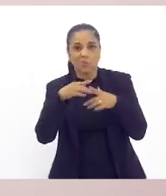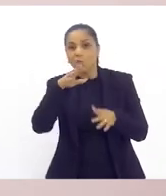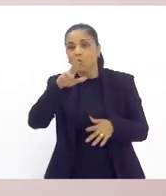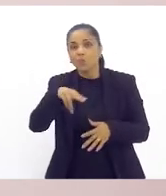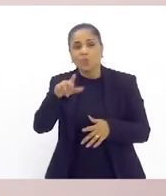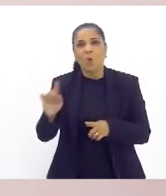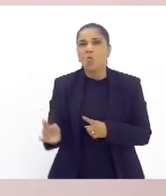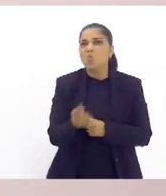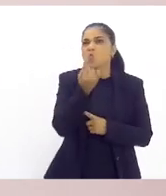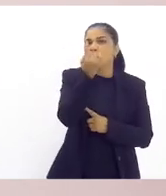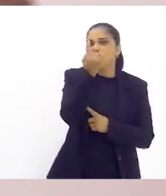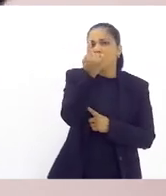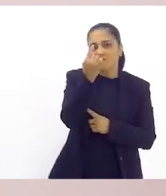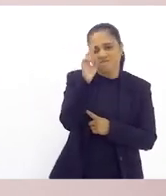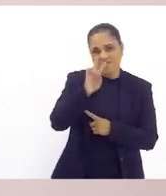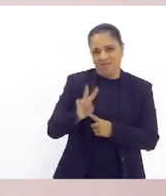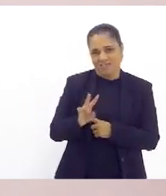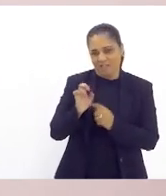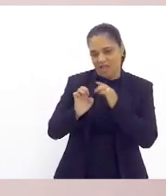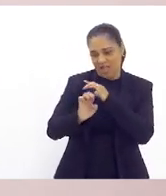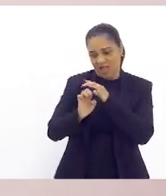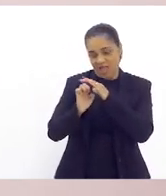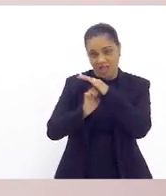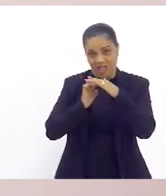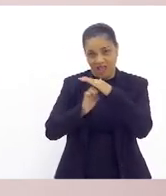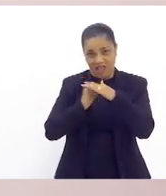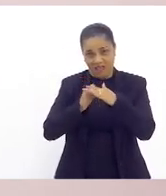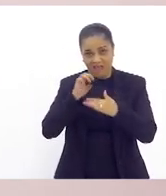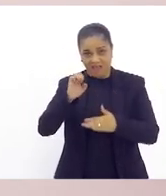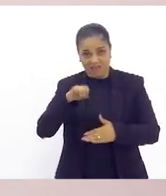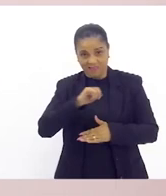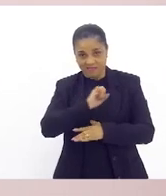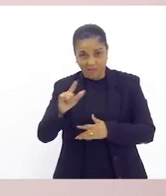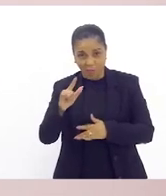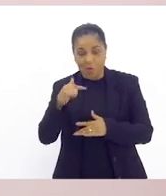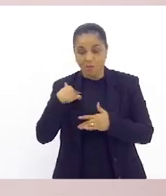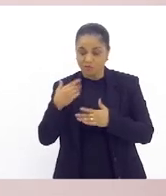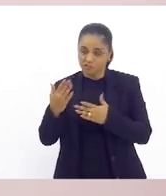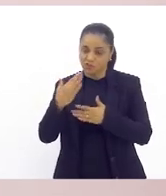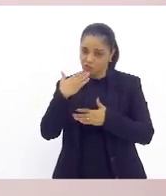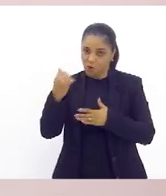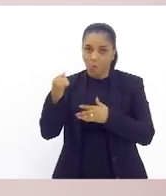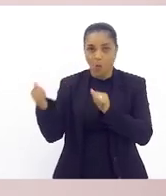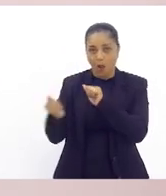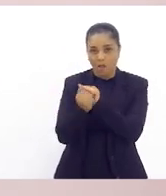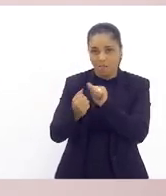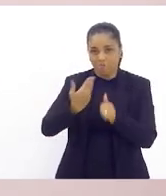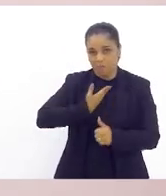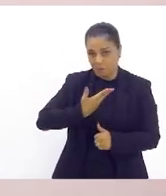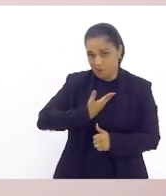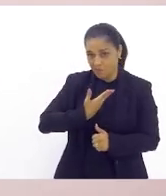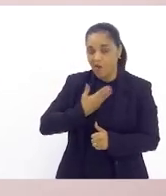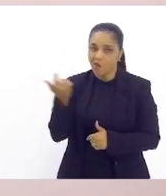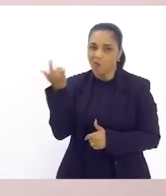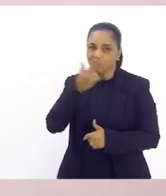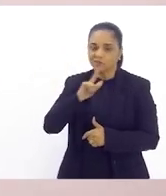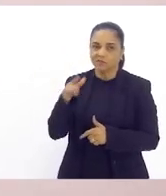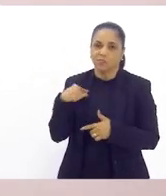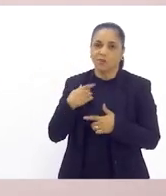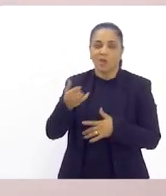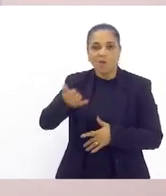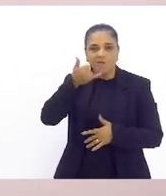uma vez porque o deputado federal me levou lá porque quando eu fui como Vereador bater a porta na minha cara é isso presente muito obrigado Parabéns